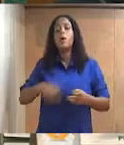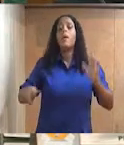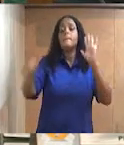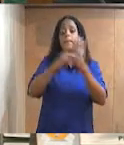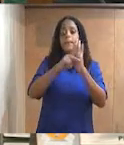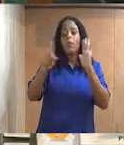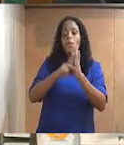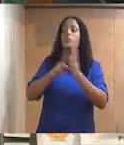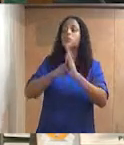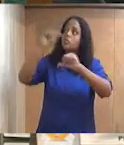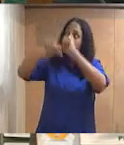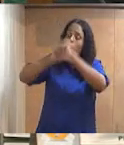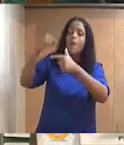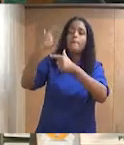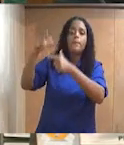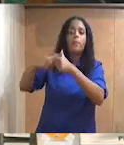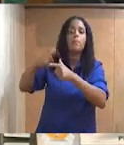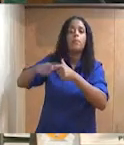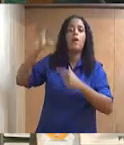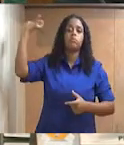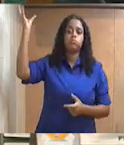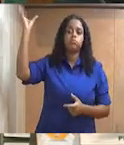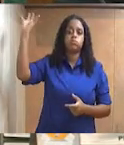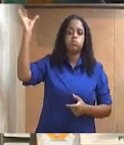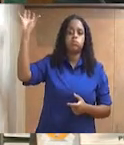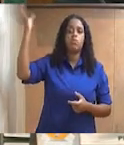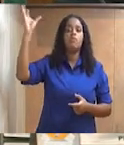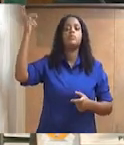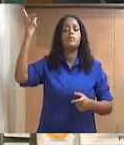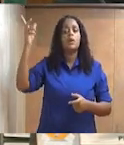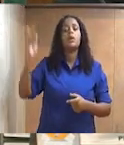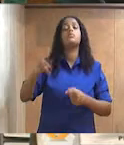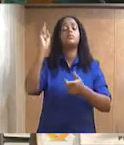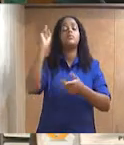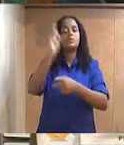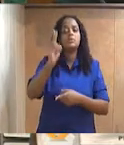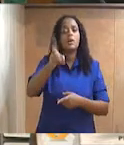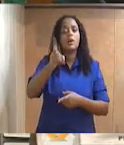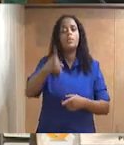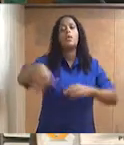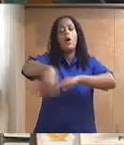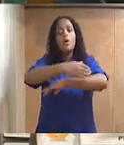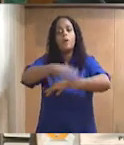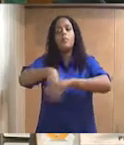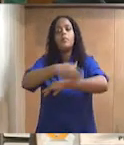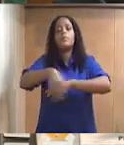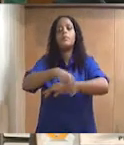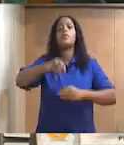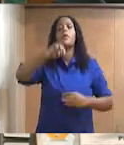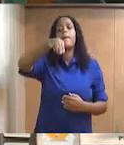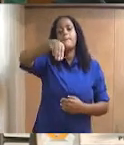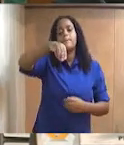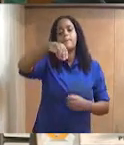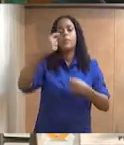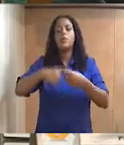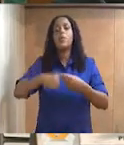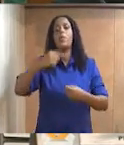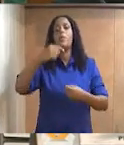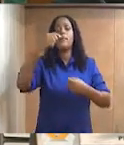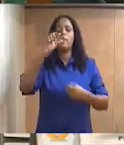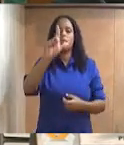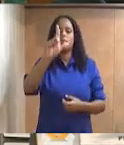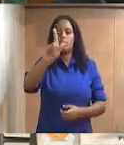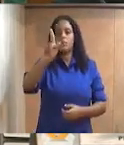das lâmpadas queimadas seja realizado semestralmente ao longo da rua Ubar, localizado no bairro Gramacho,